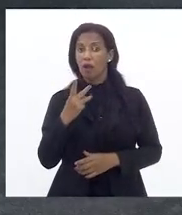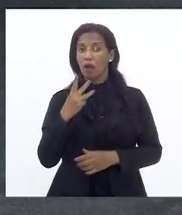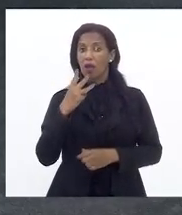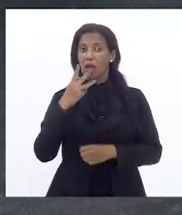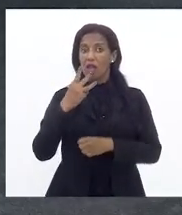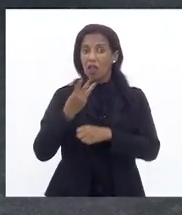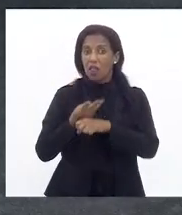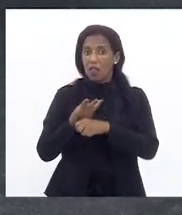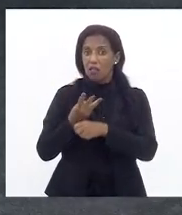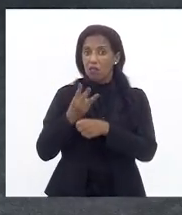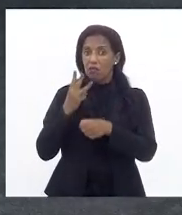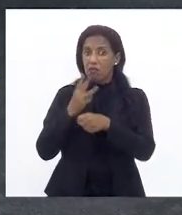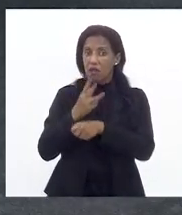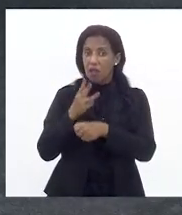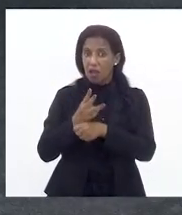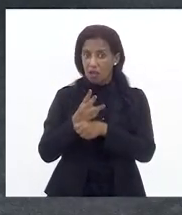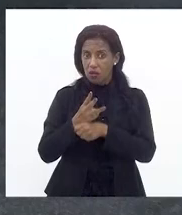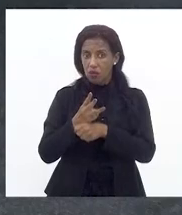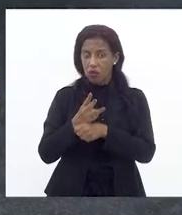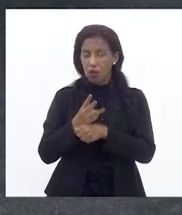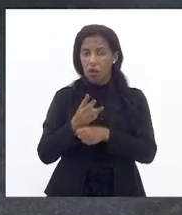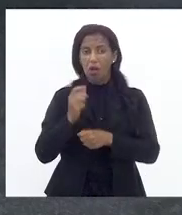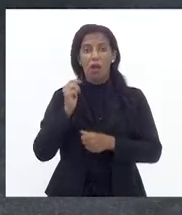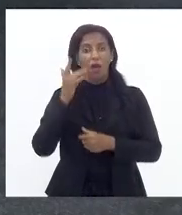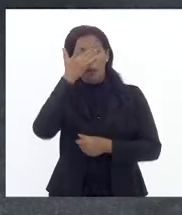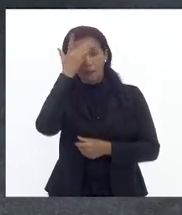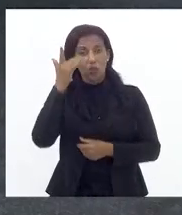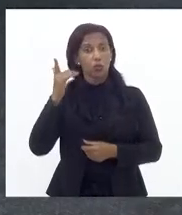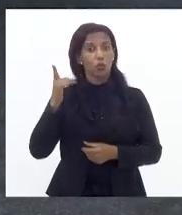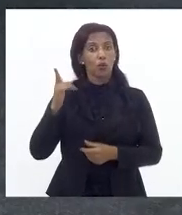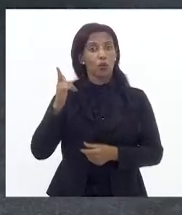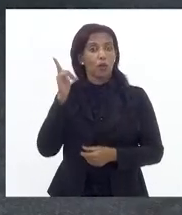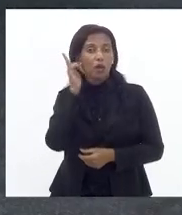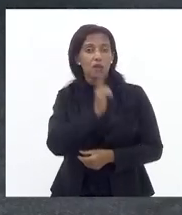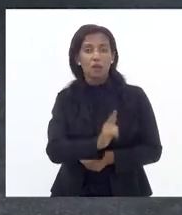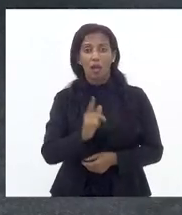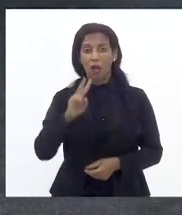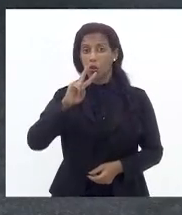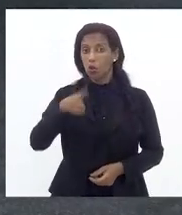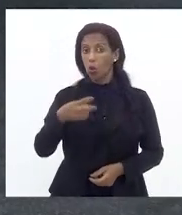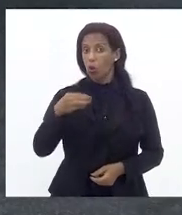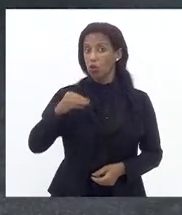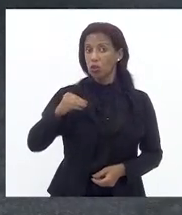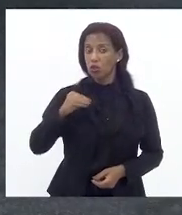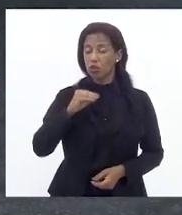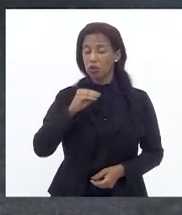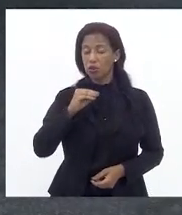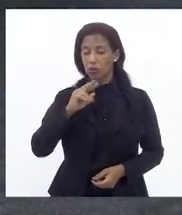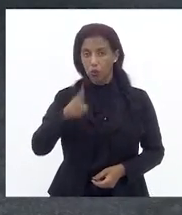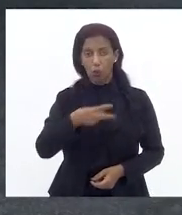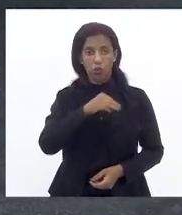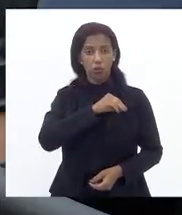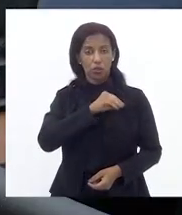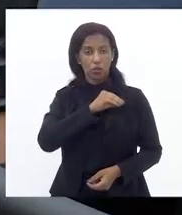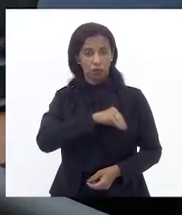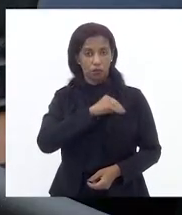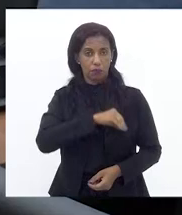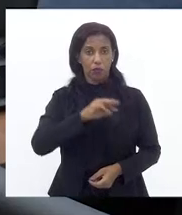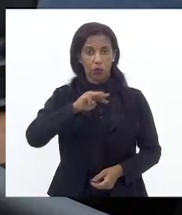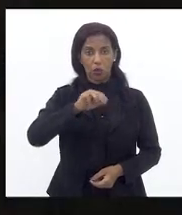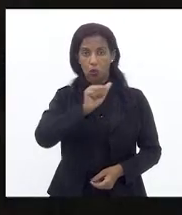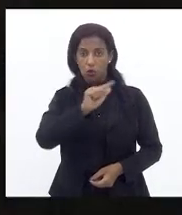é um servidor que ganha r$ 2000 por mês e que 363 anos ganha 2 mil resto Reis fique três anos depois